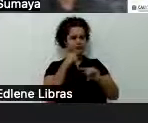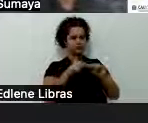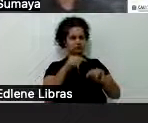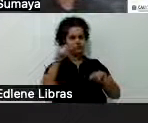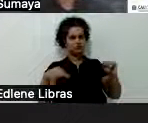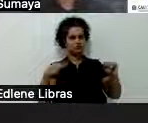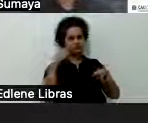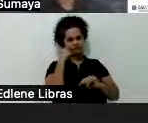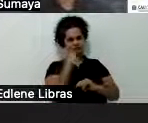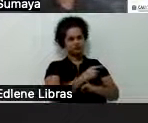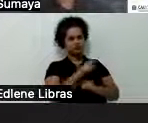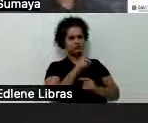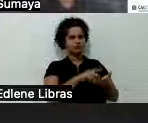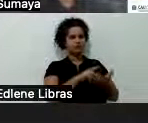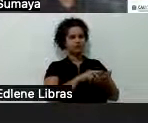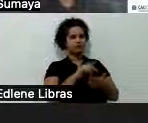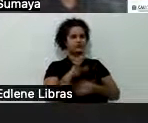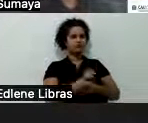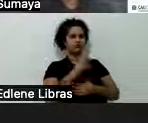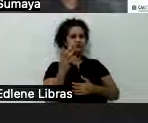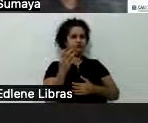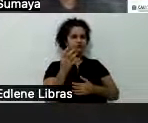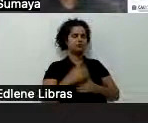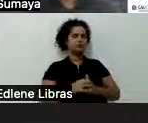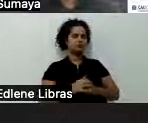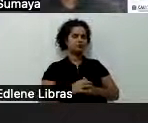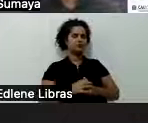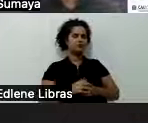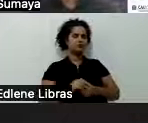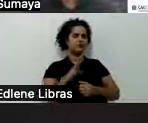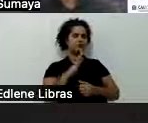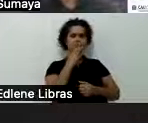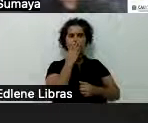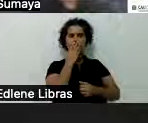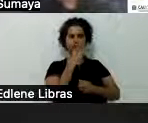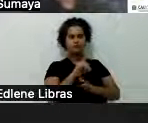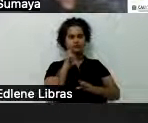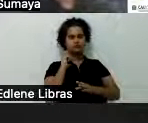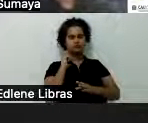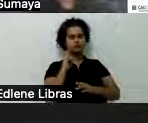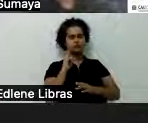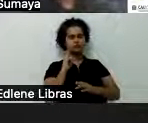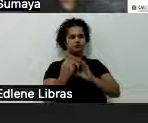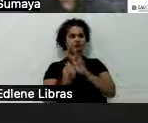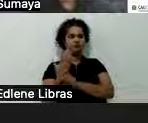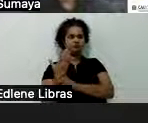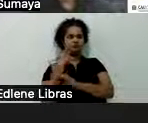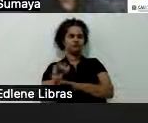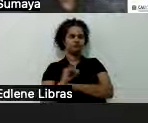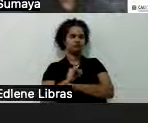fato aconteceu, essa articulação grande, ele é bem mais colorido, né? Ele surge da articulação de dois